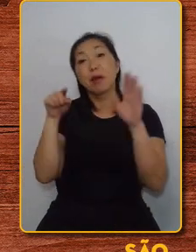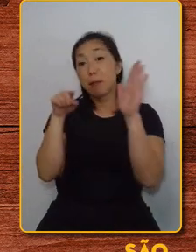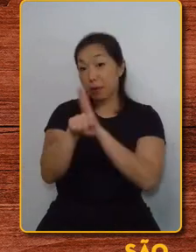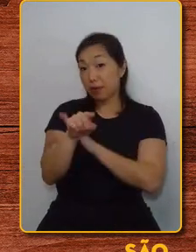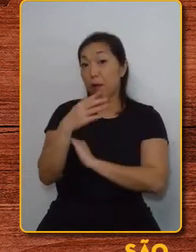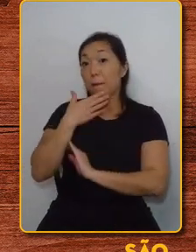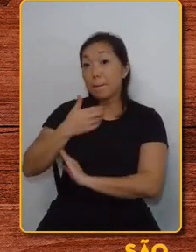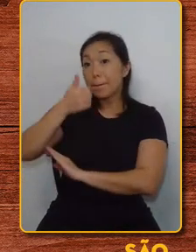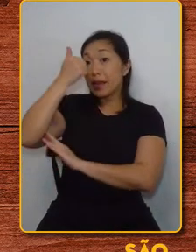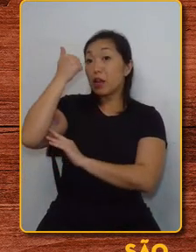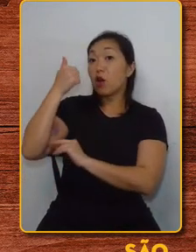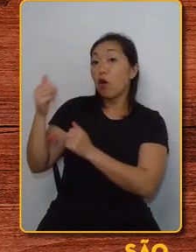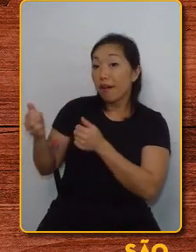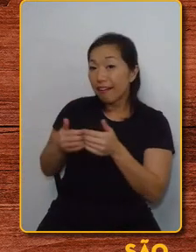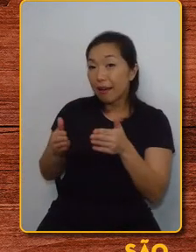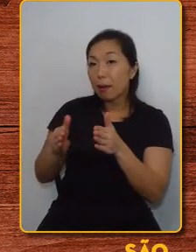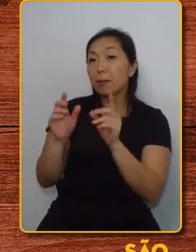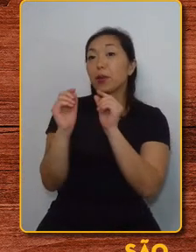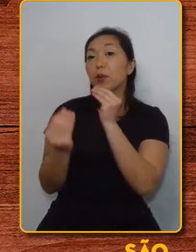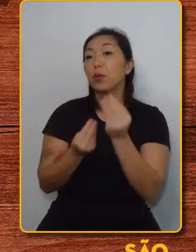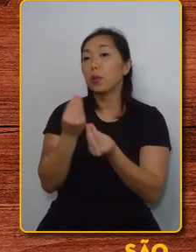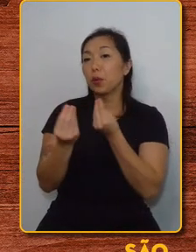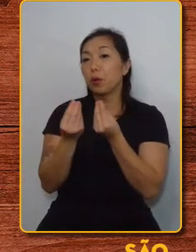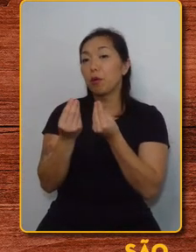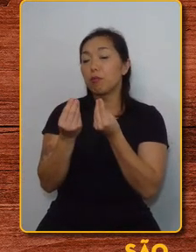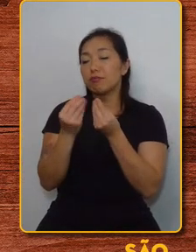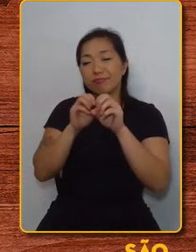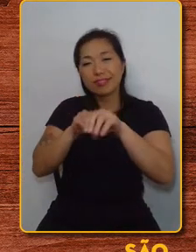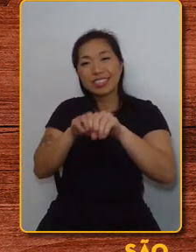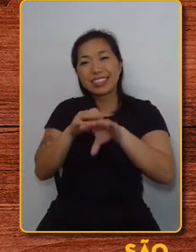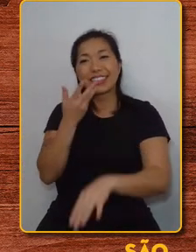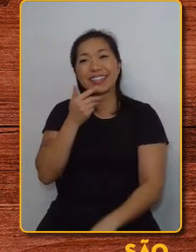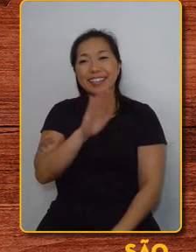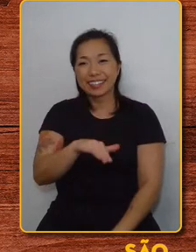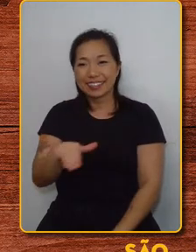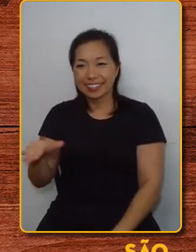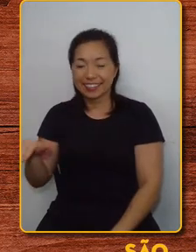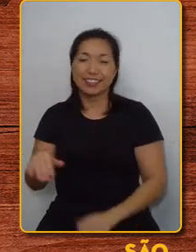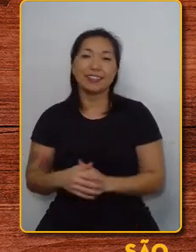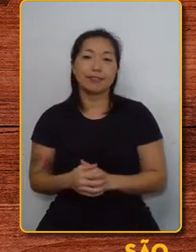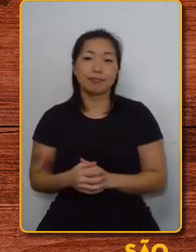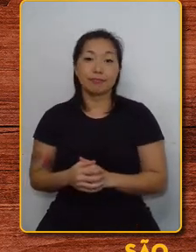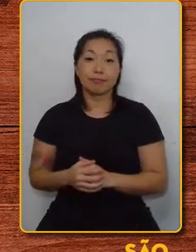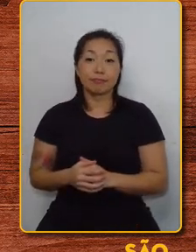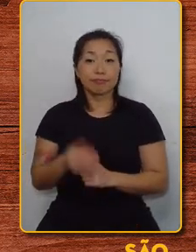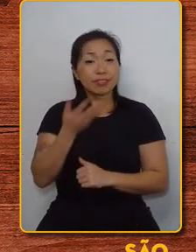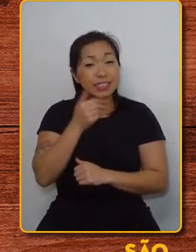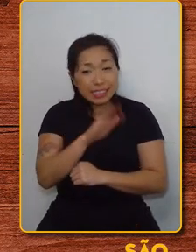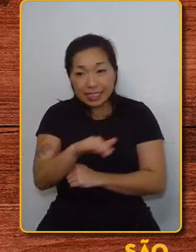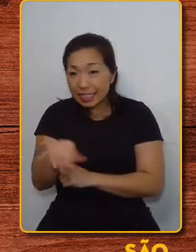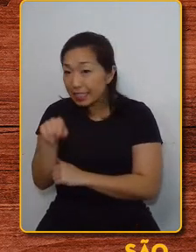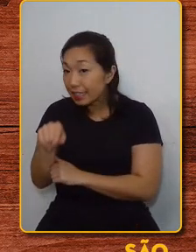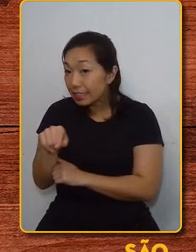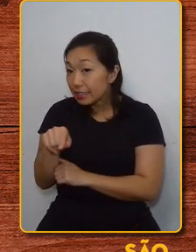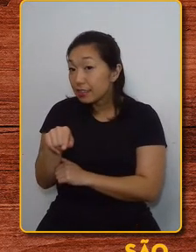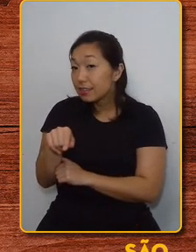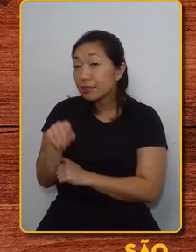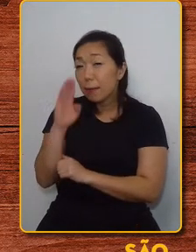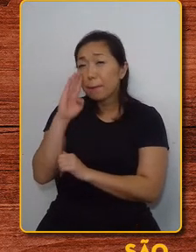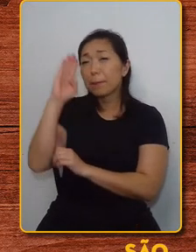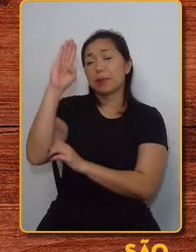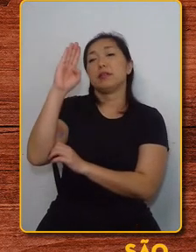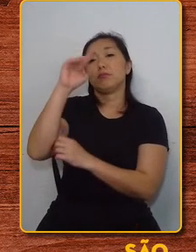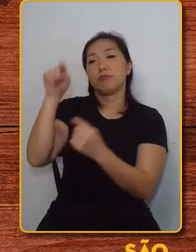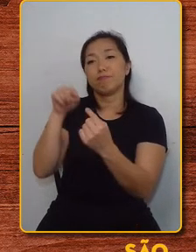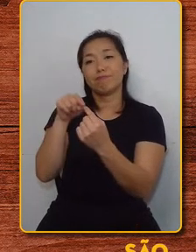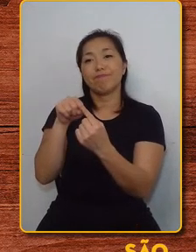para isso é levar isso para as crianças. Né? O chão de fábrica é a escola. Se